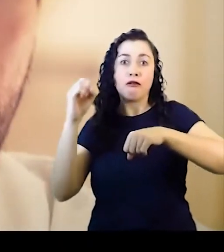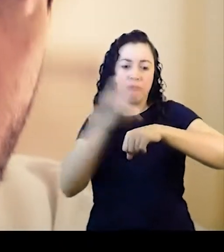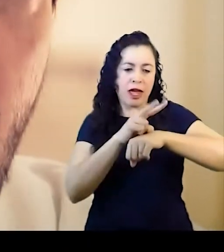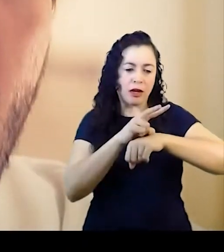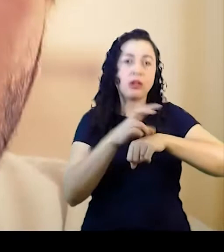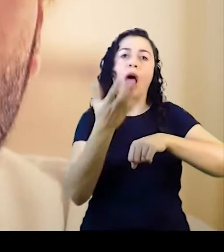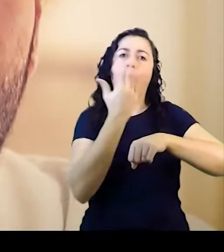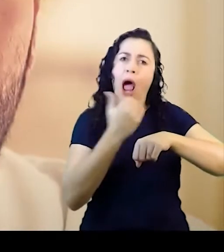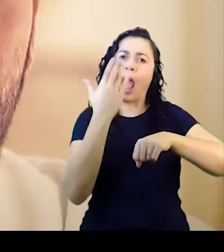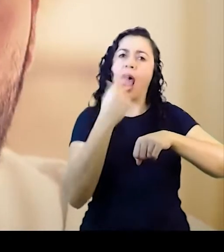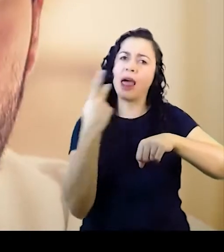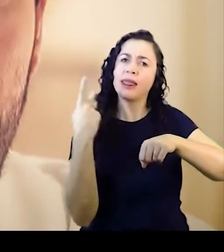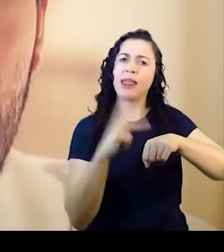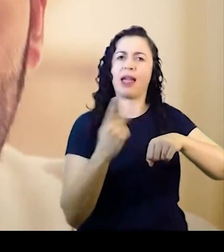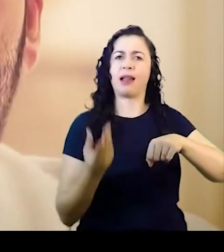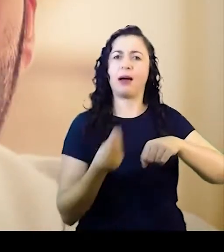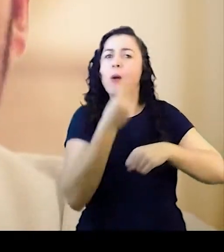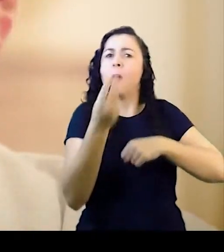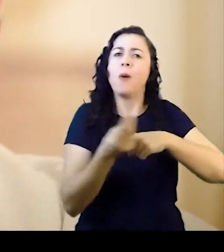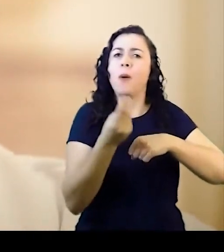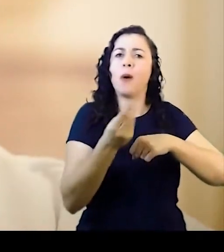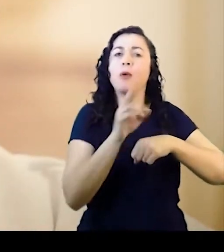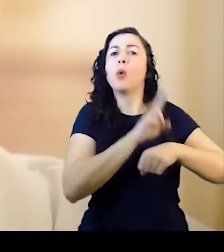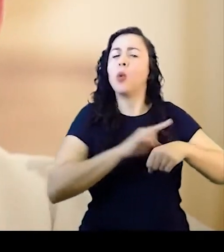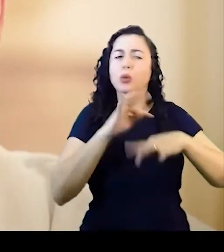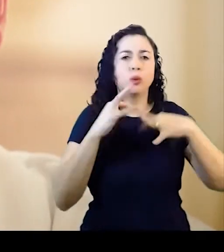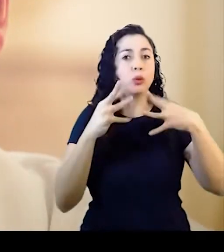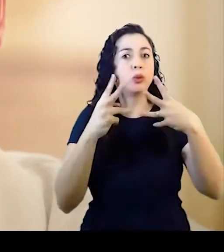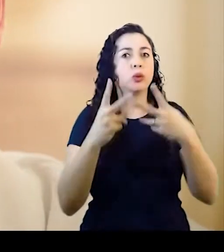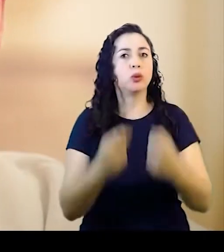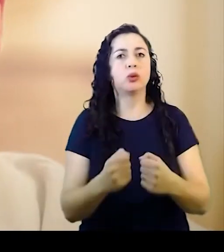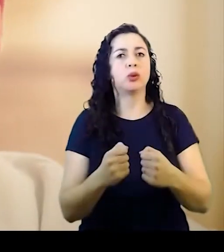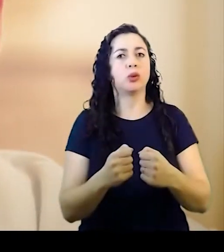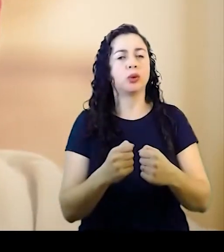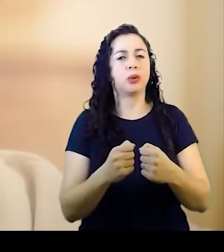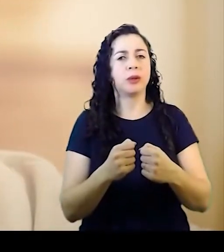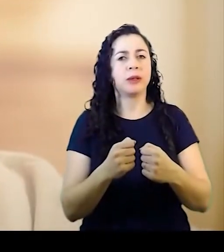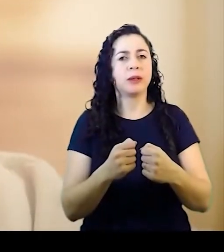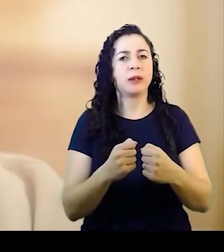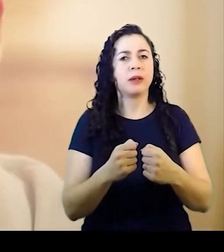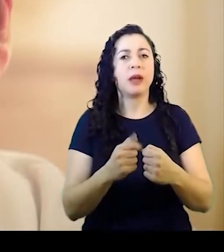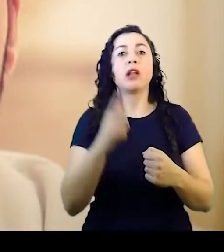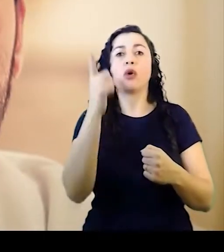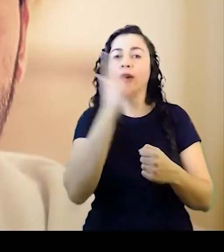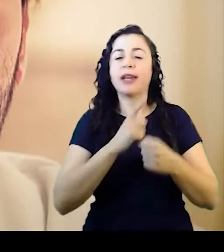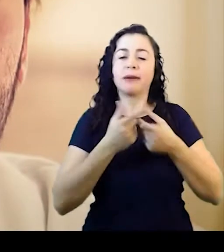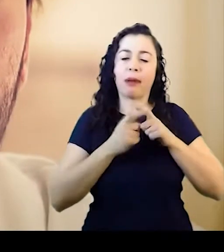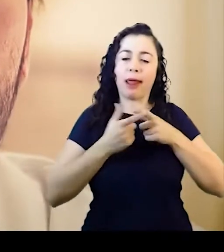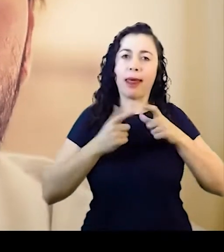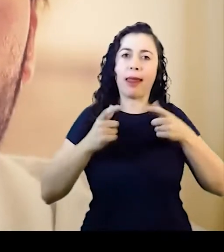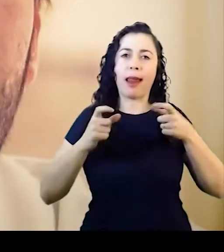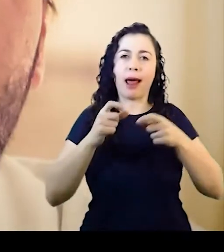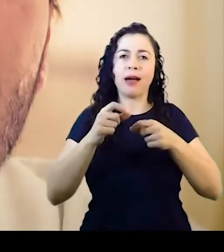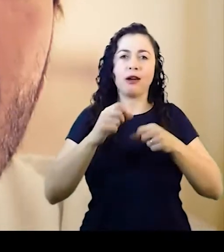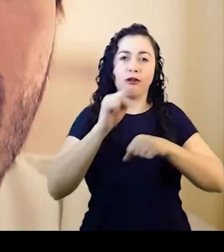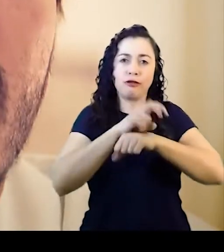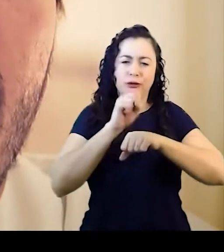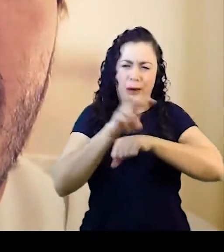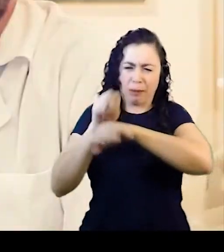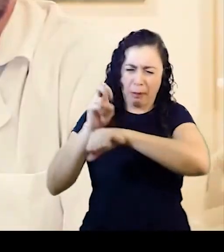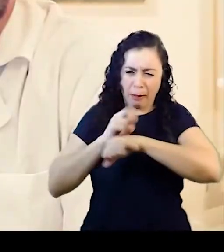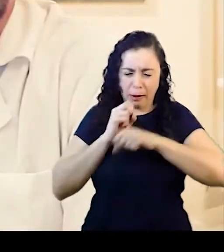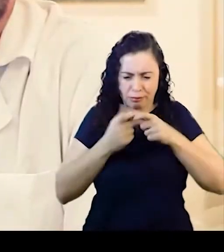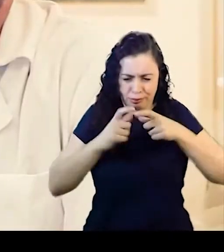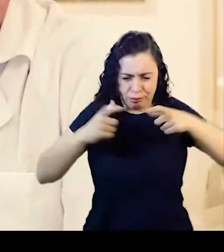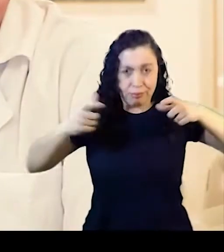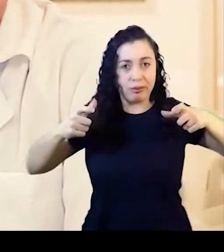esses carboidratos, esses aminoácidos que vão formar as proteínas, esses lipídios, para se replicar. Então a ideia é a gente